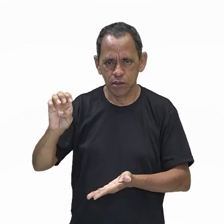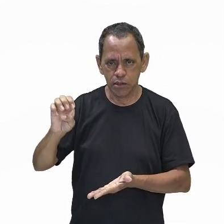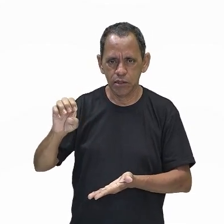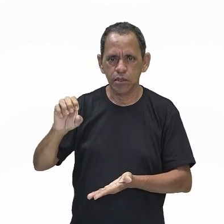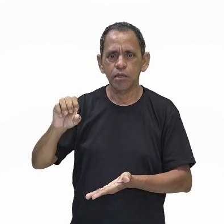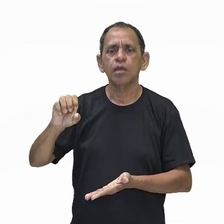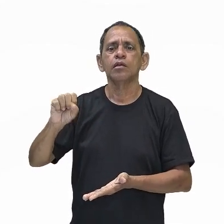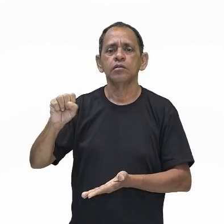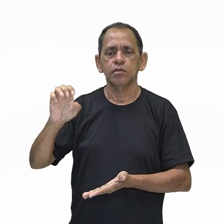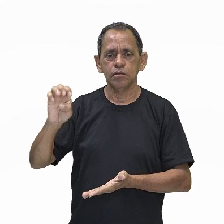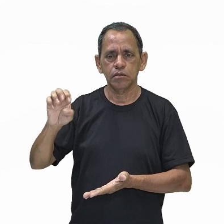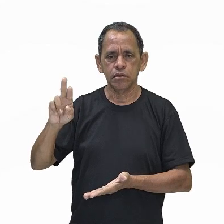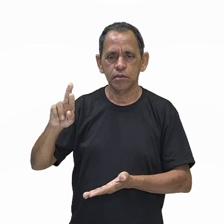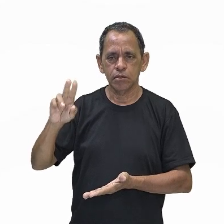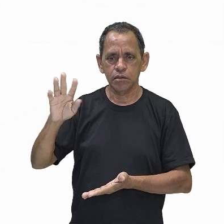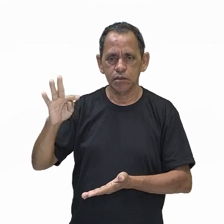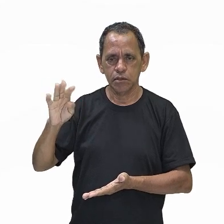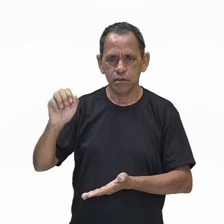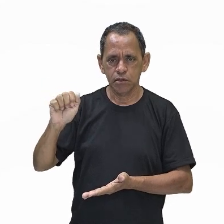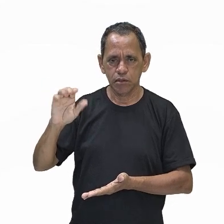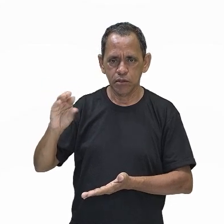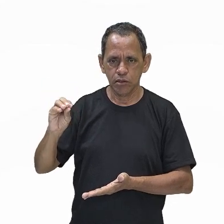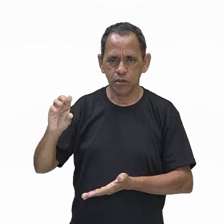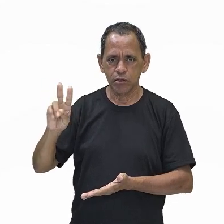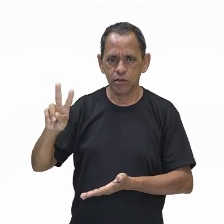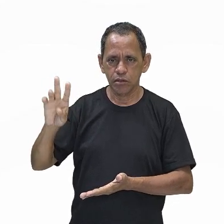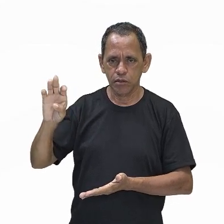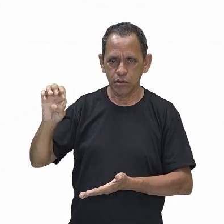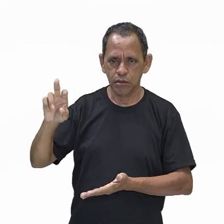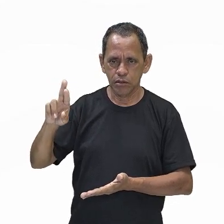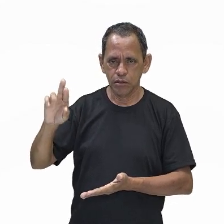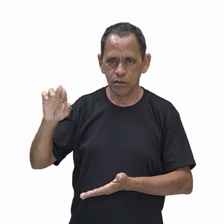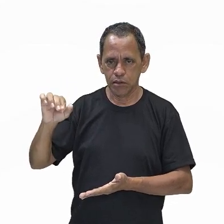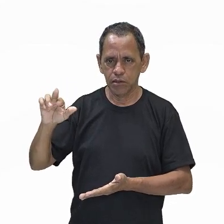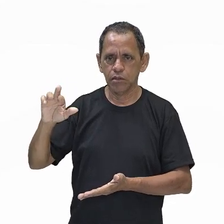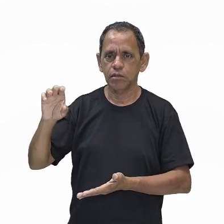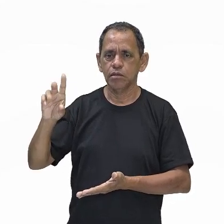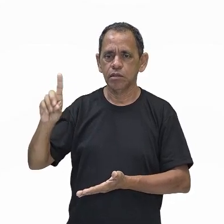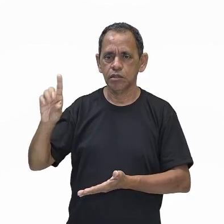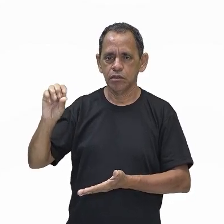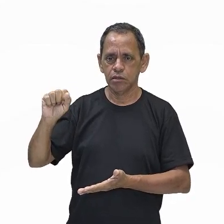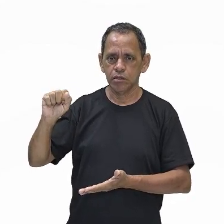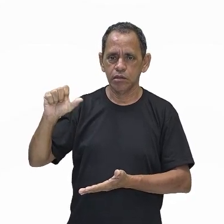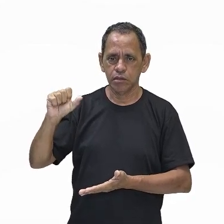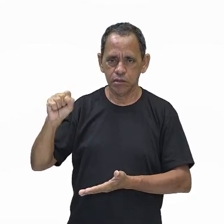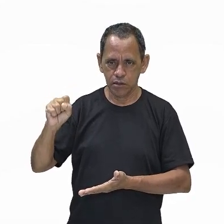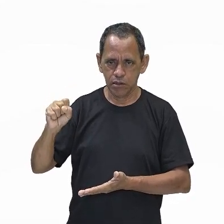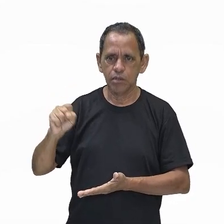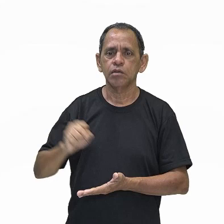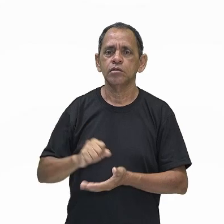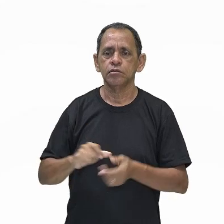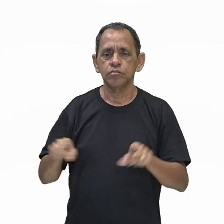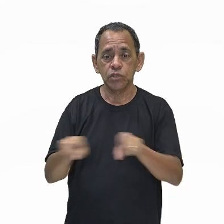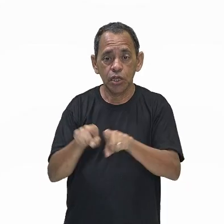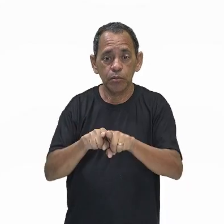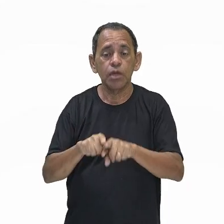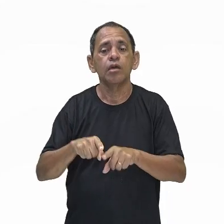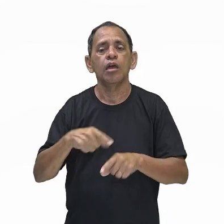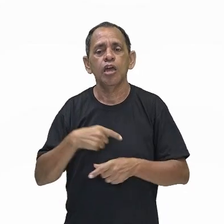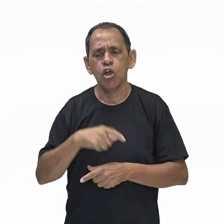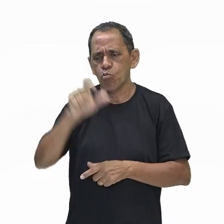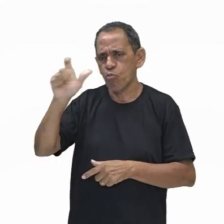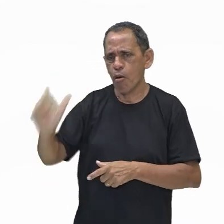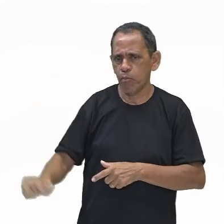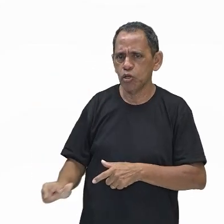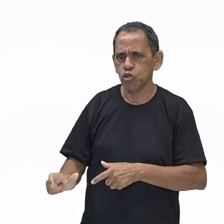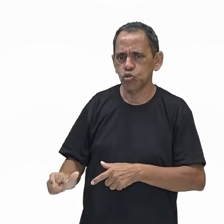por Riobaldo, que é o narrador e protagonista da obra, tá certo? Riobaldo é um jagunço muito